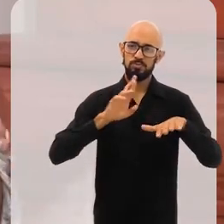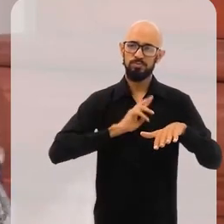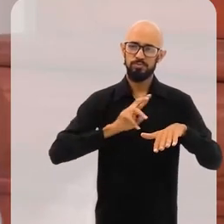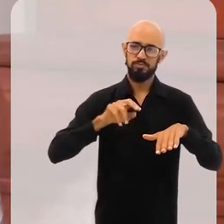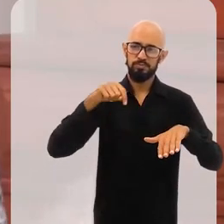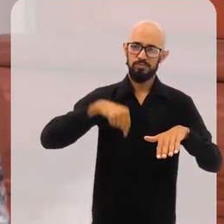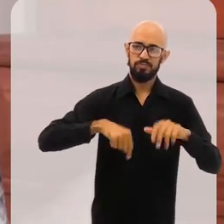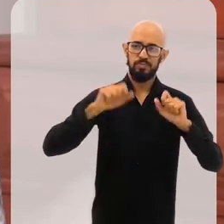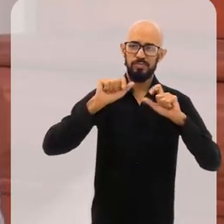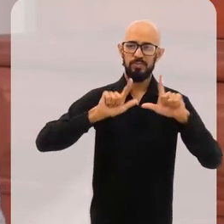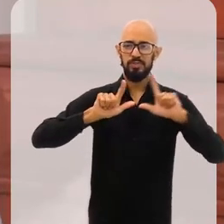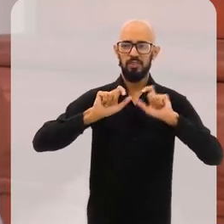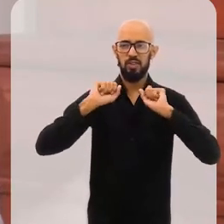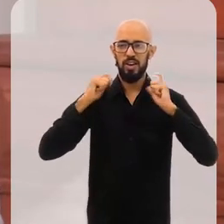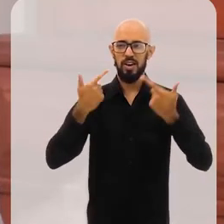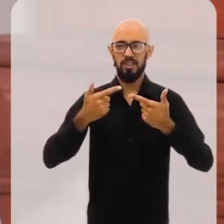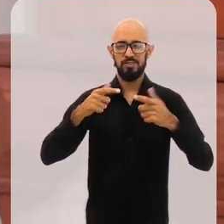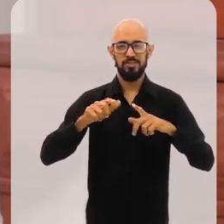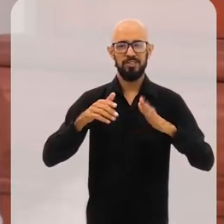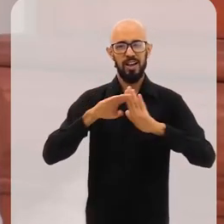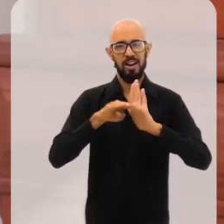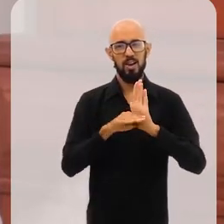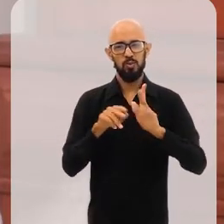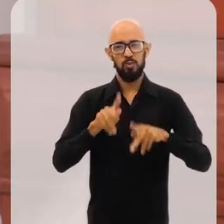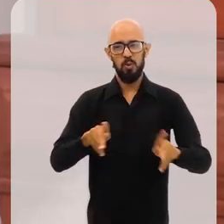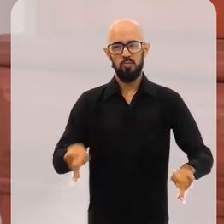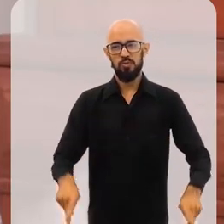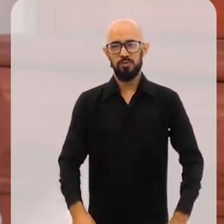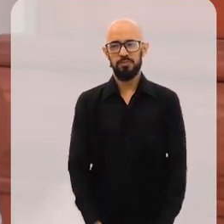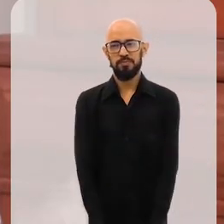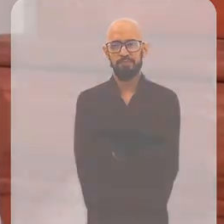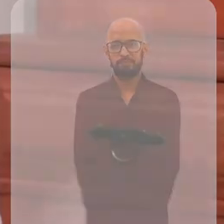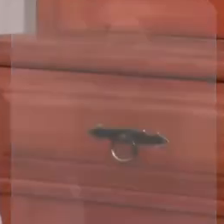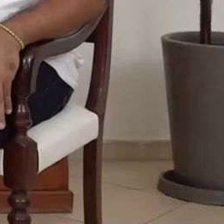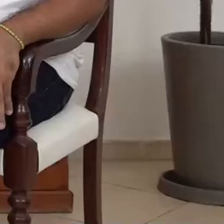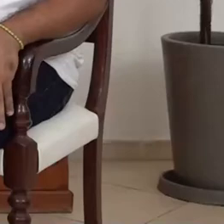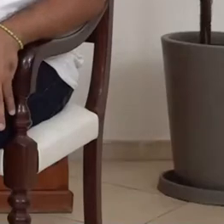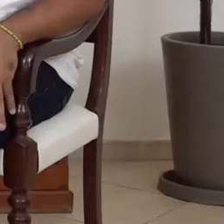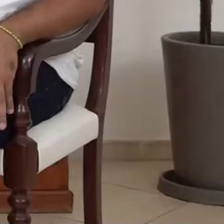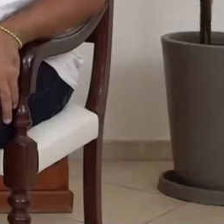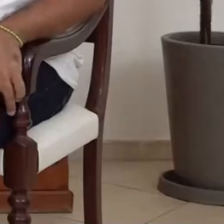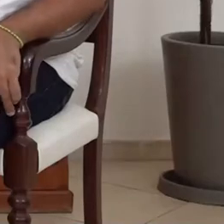voltaremos no próximo programa aqui, na TV Alerj, canal do Povo.